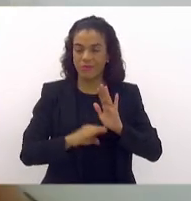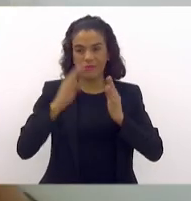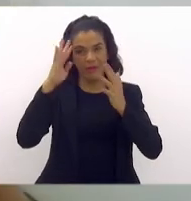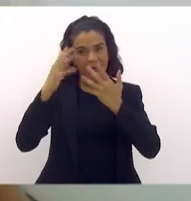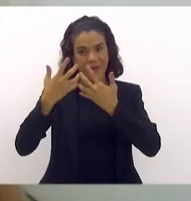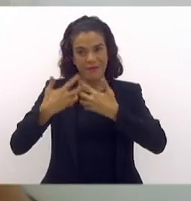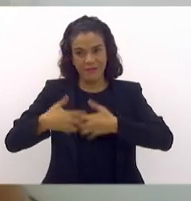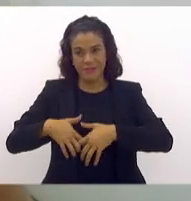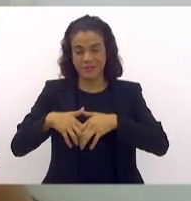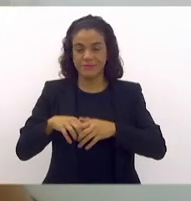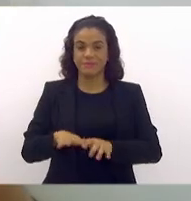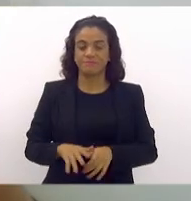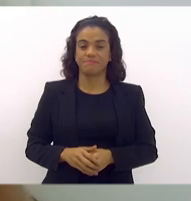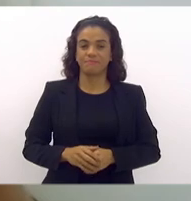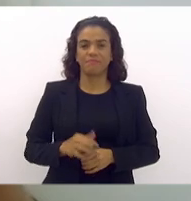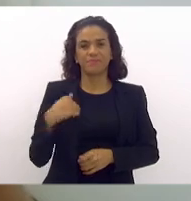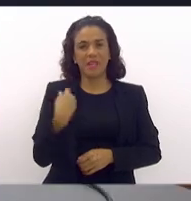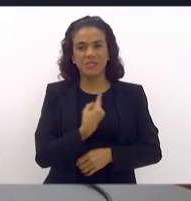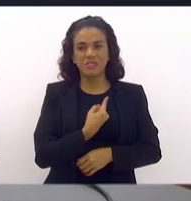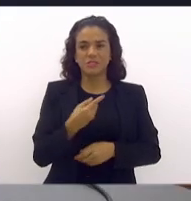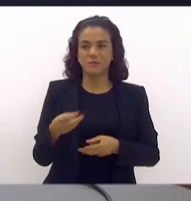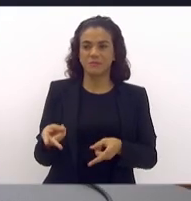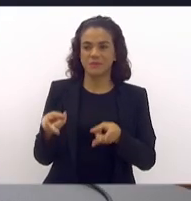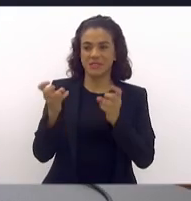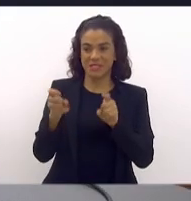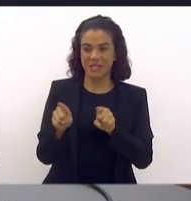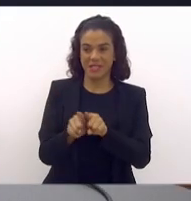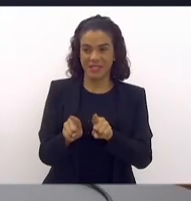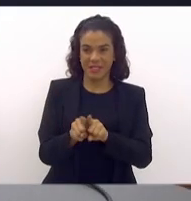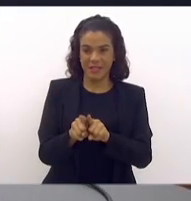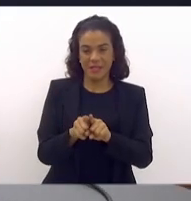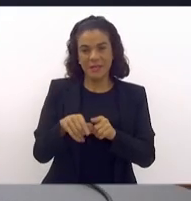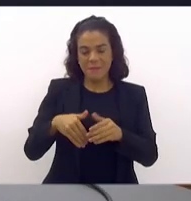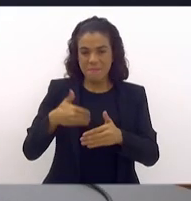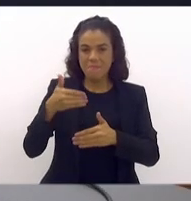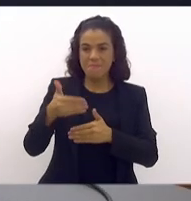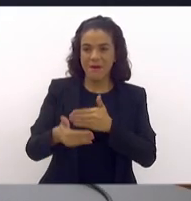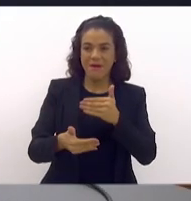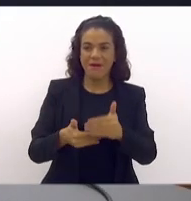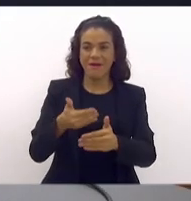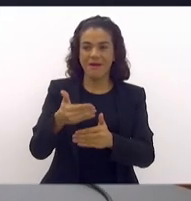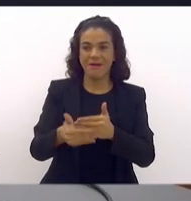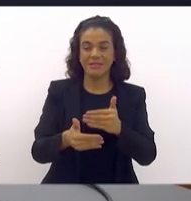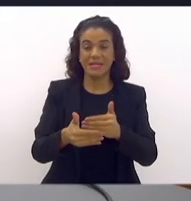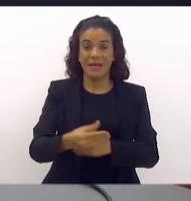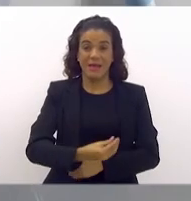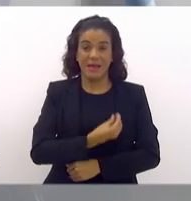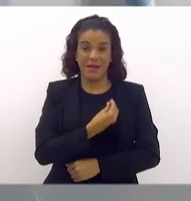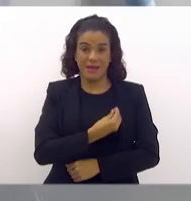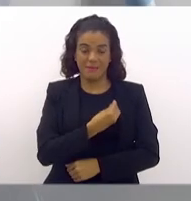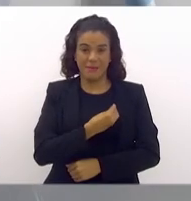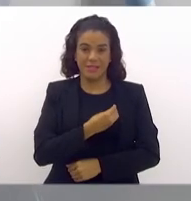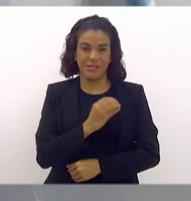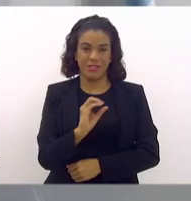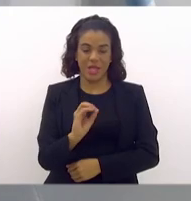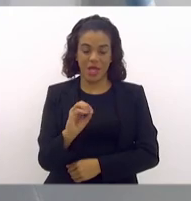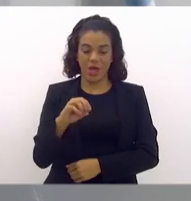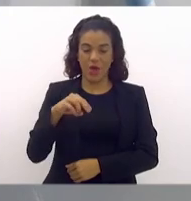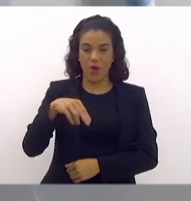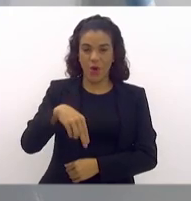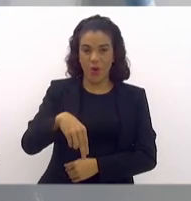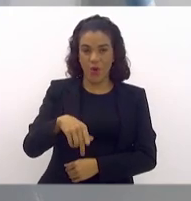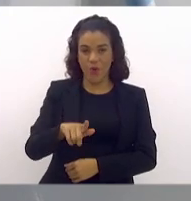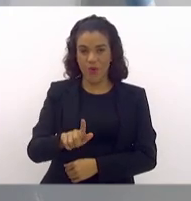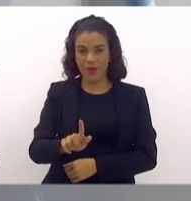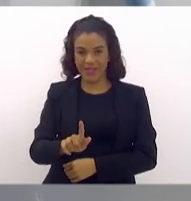reflexões. E aí a gente percebe que também que cada vez mais a participação das organizações